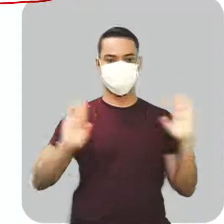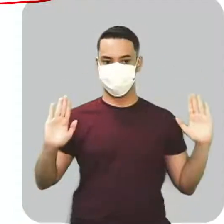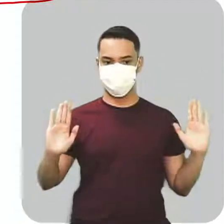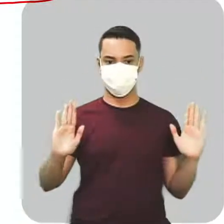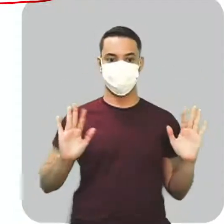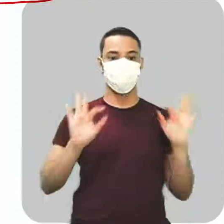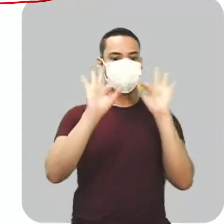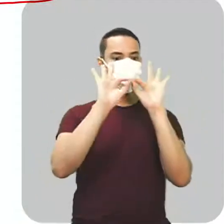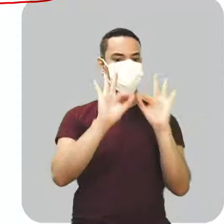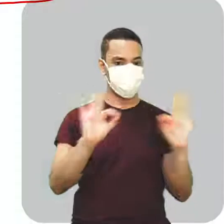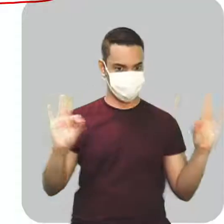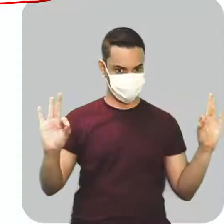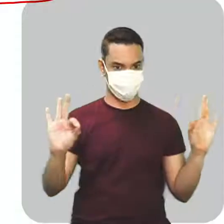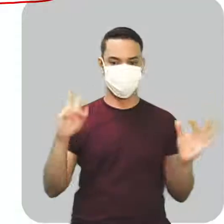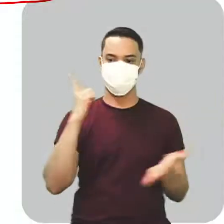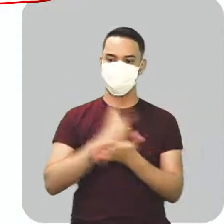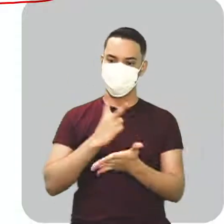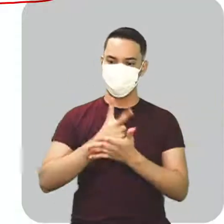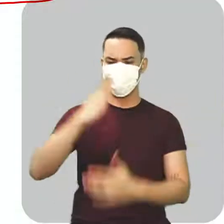frase bem